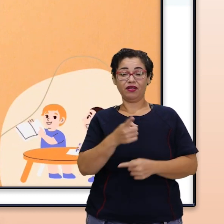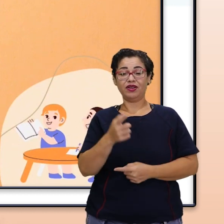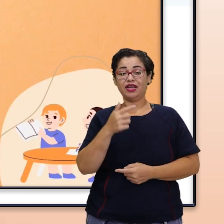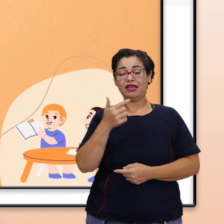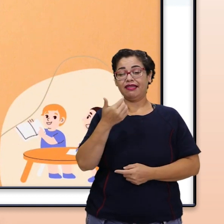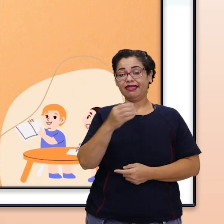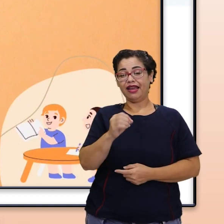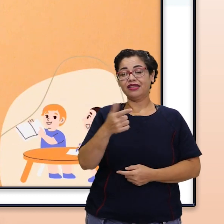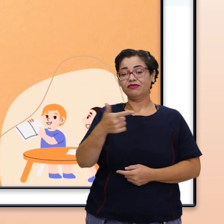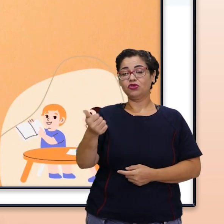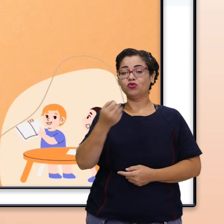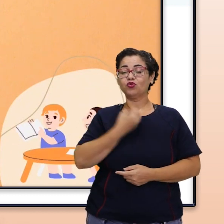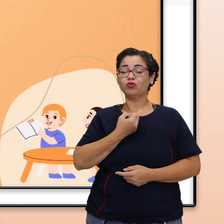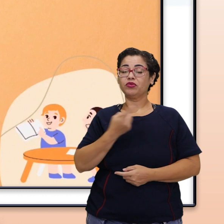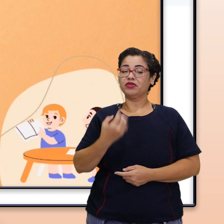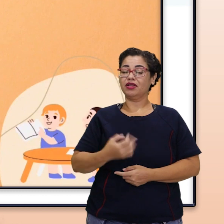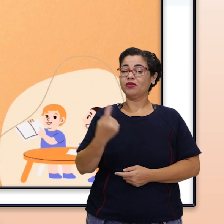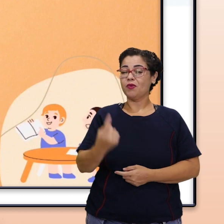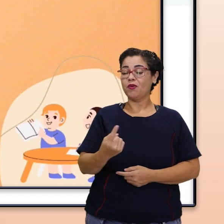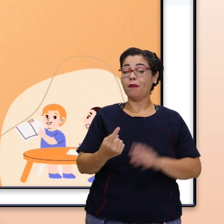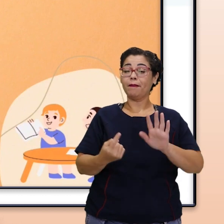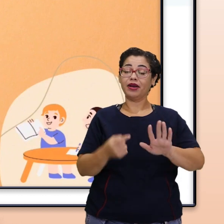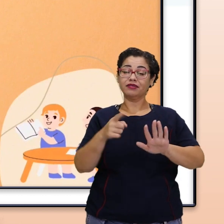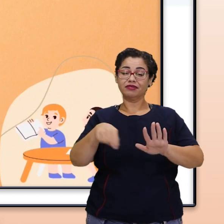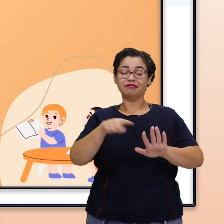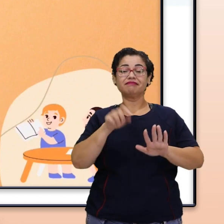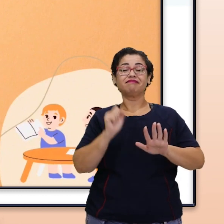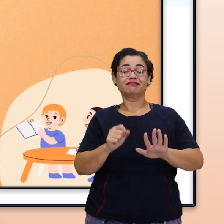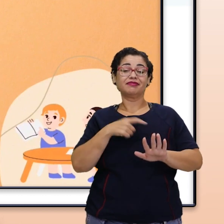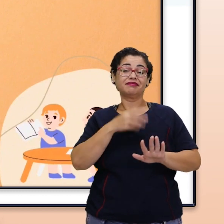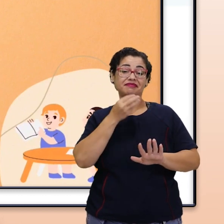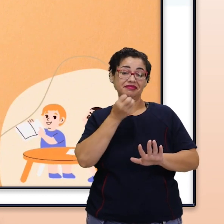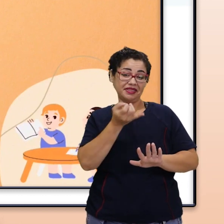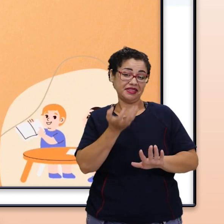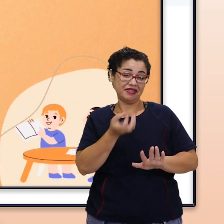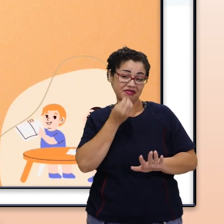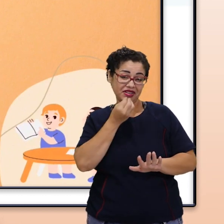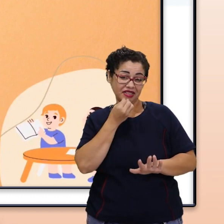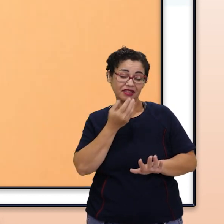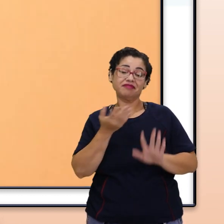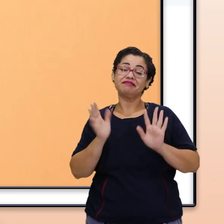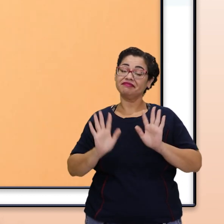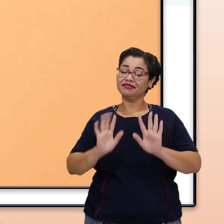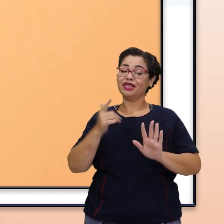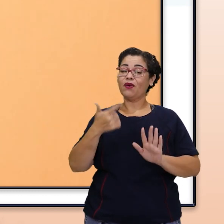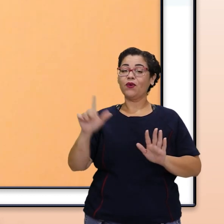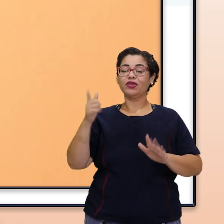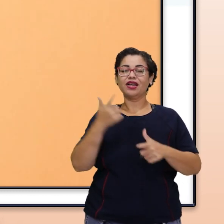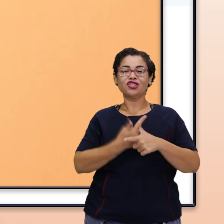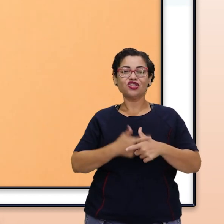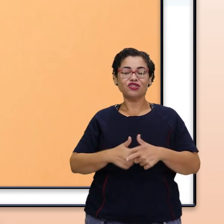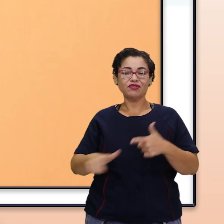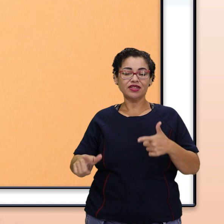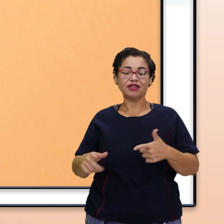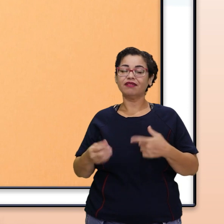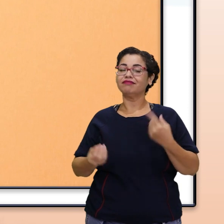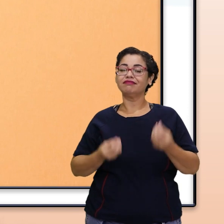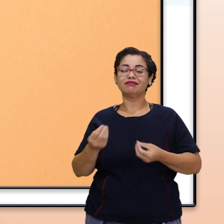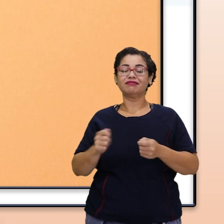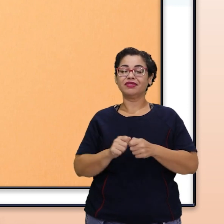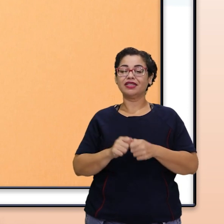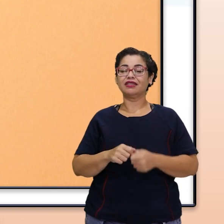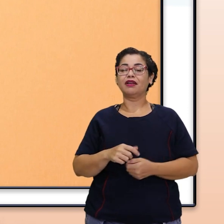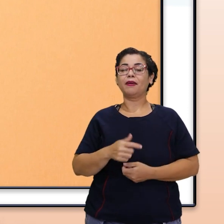divisor comum entre 10 e 21 é 1, mas se fosse possível, deveríamos fazê-lo. Para efetuar a